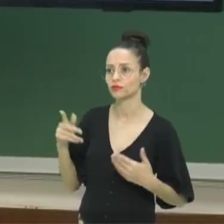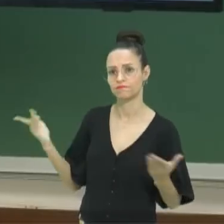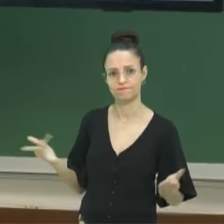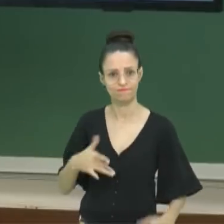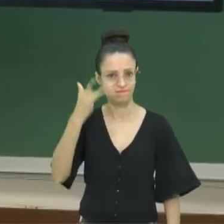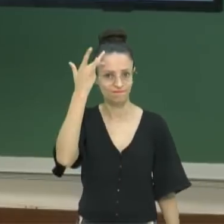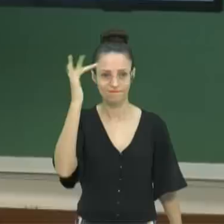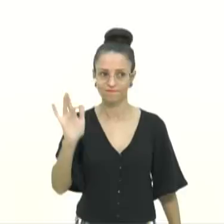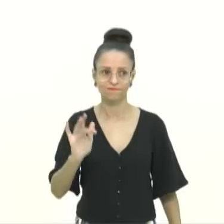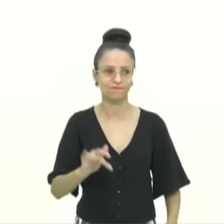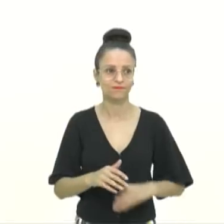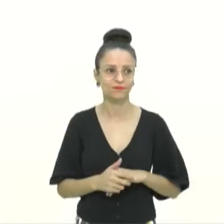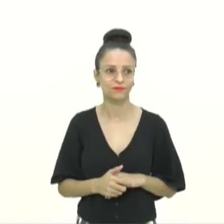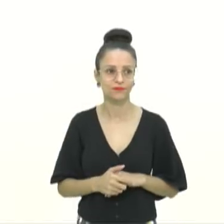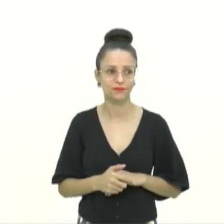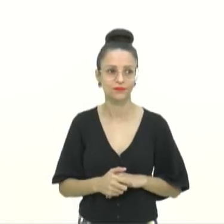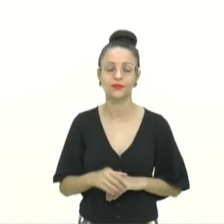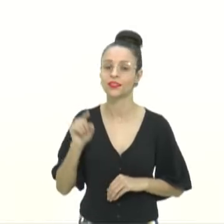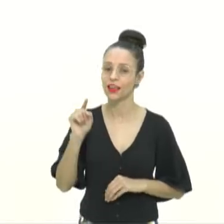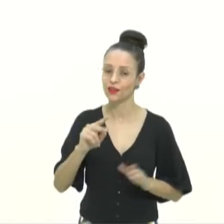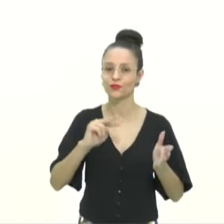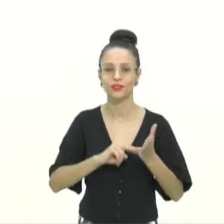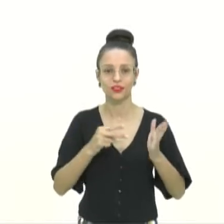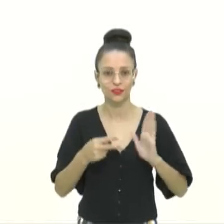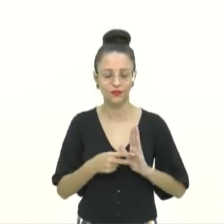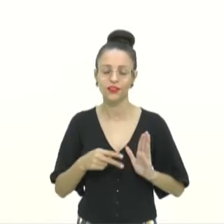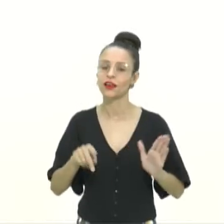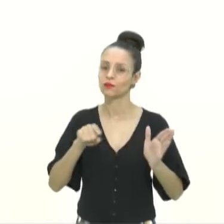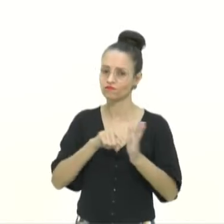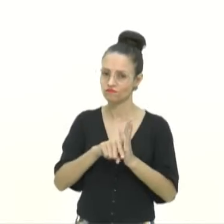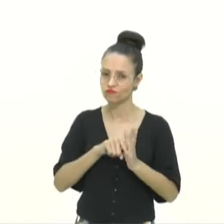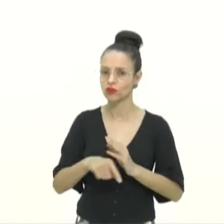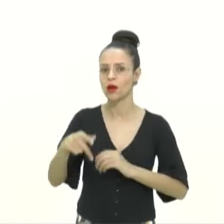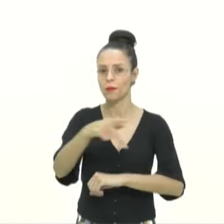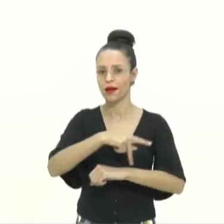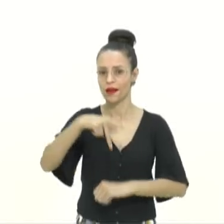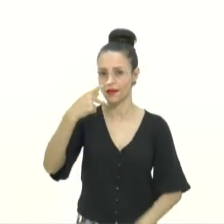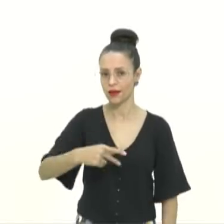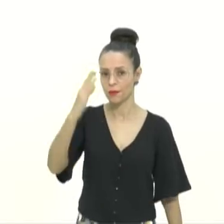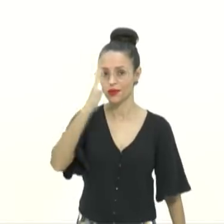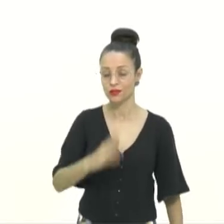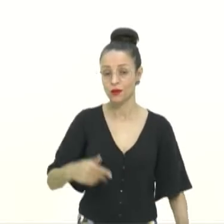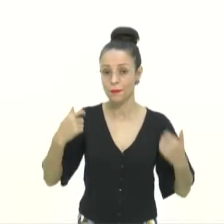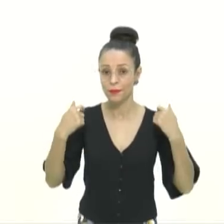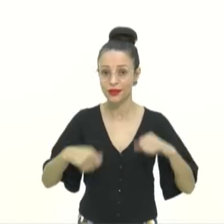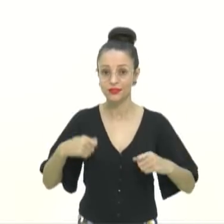sei. Isso significa, segundo o estudo, que o país precisaria de